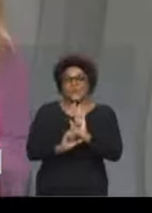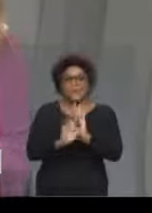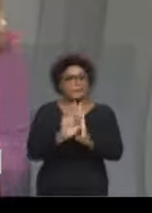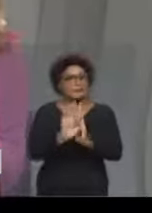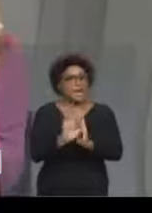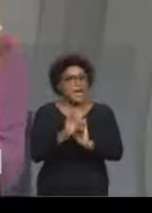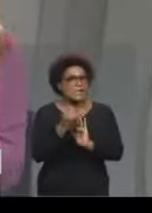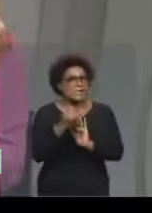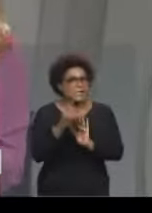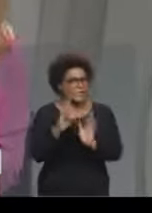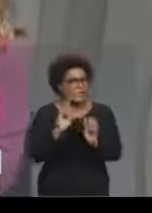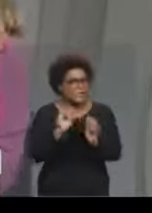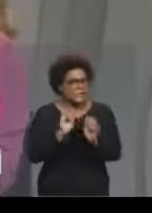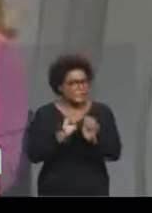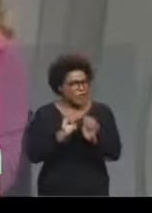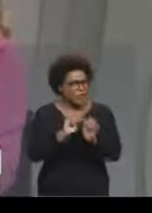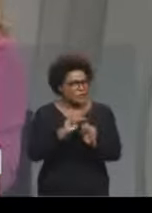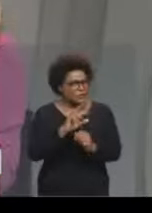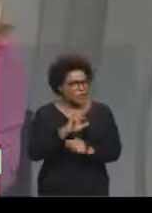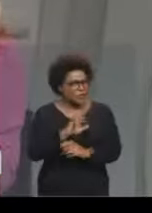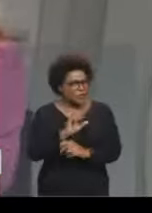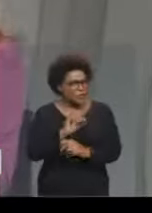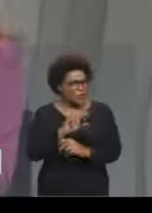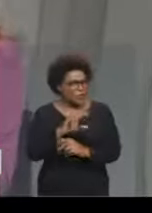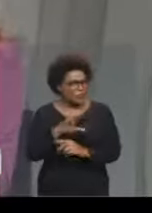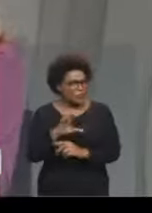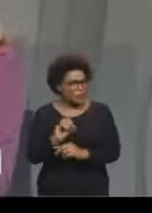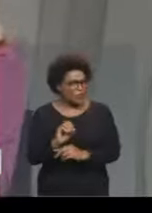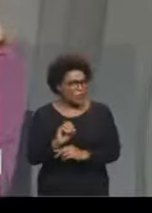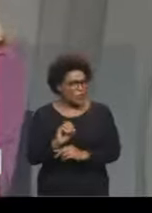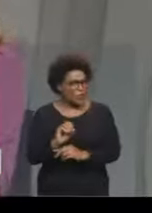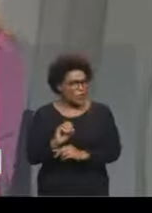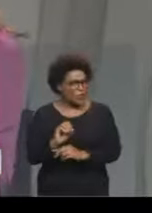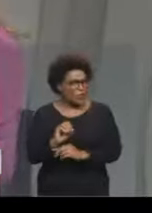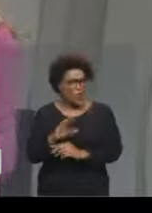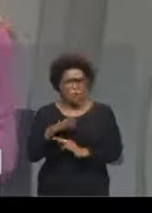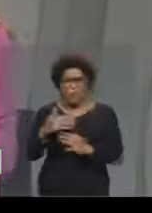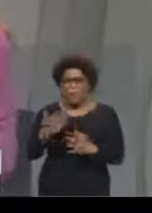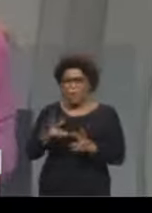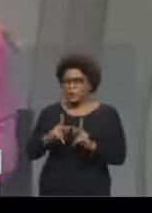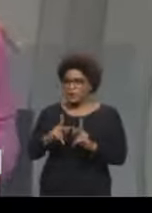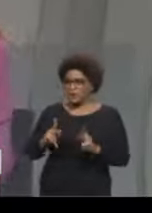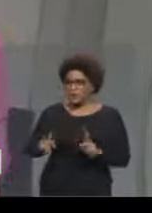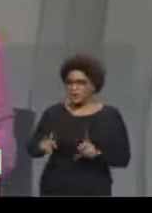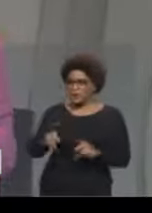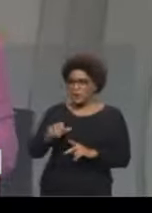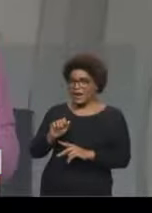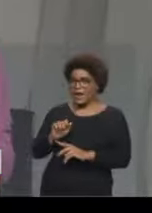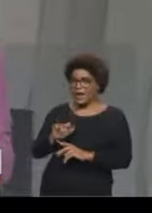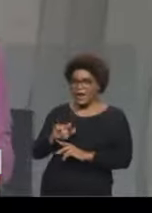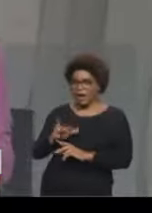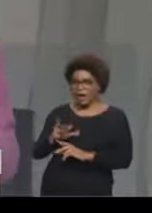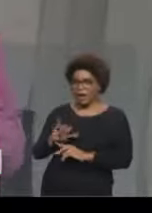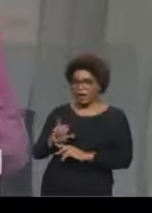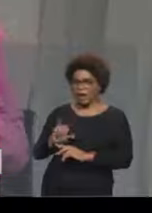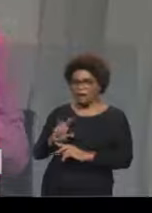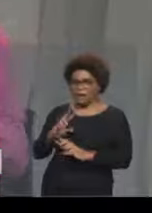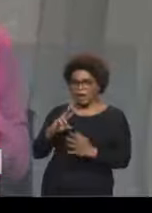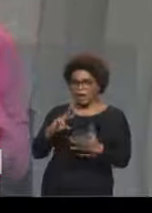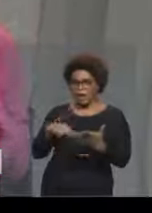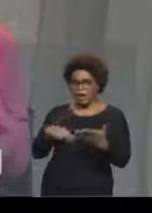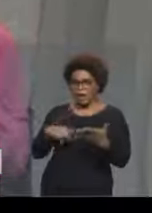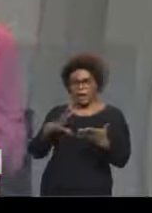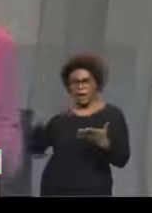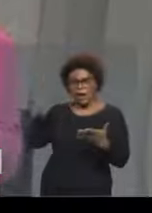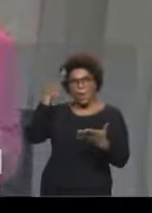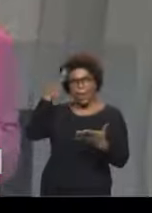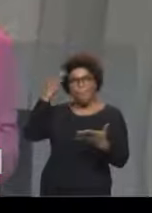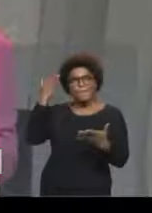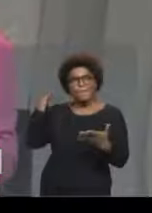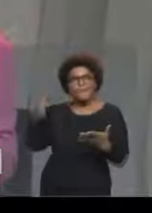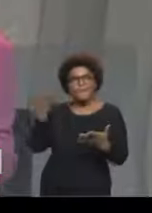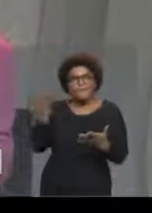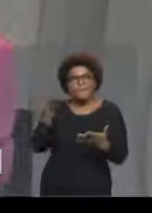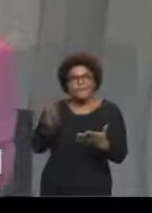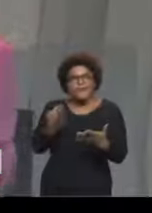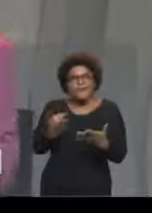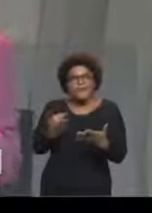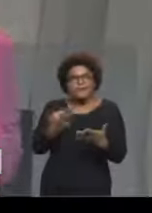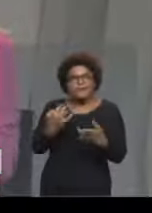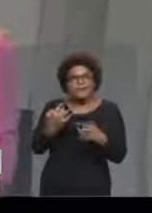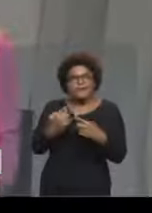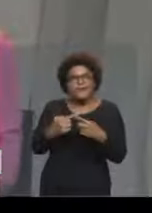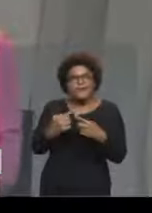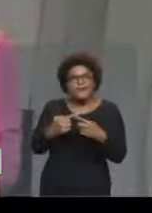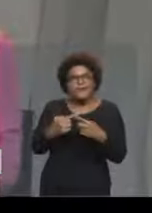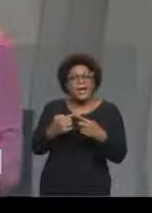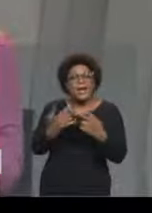resumo, quando a Maria Alice vai ler aquele texto, ela entende completamente. Por quê? O essencial do